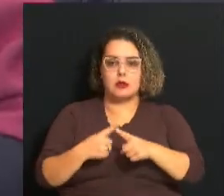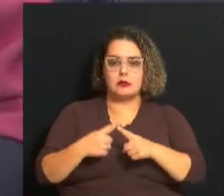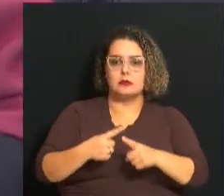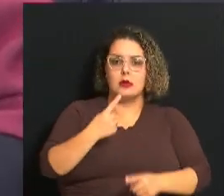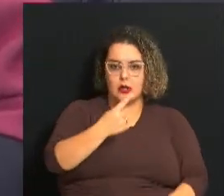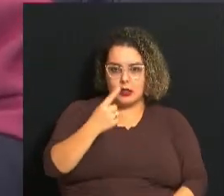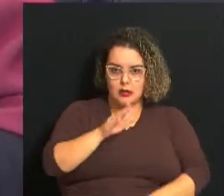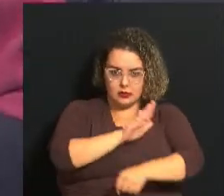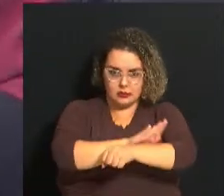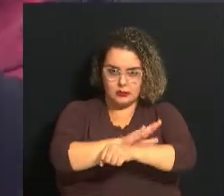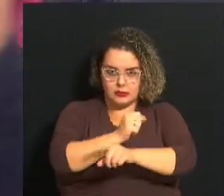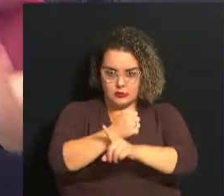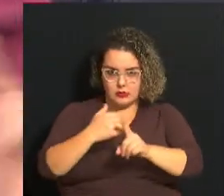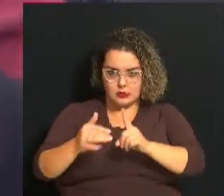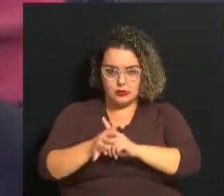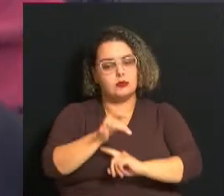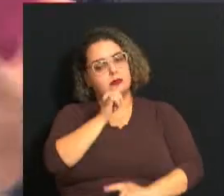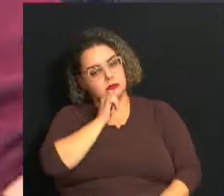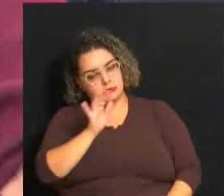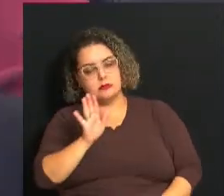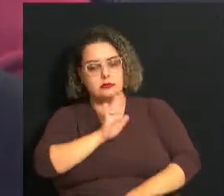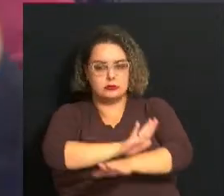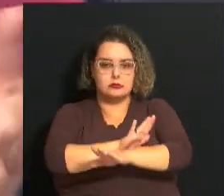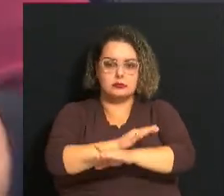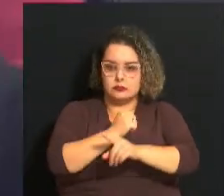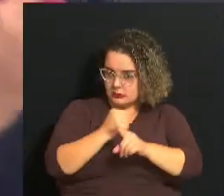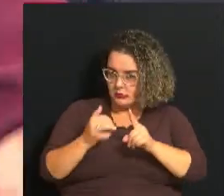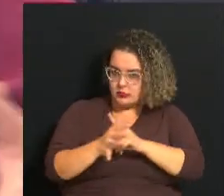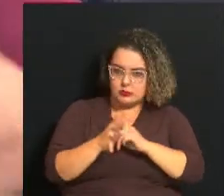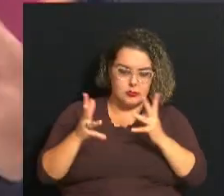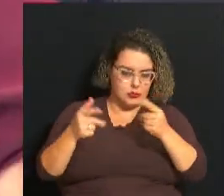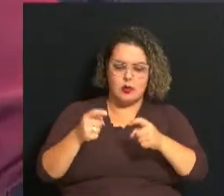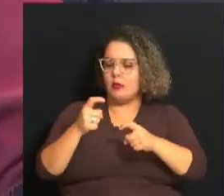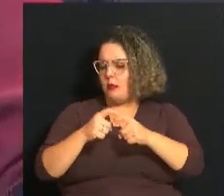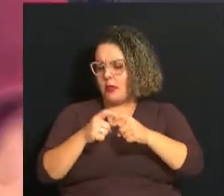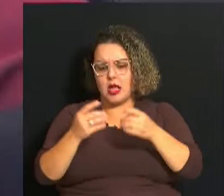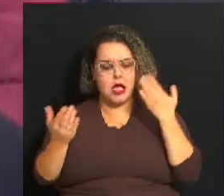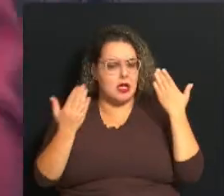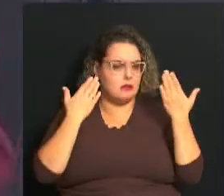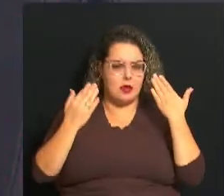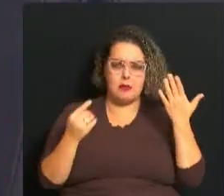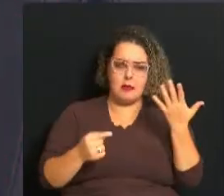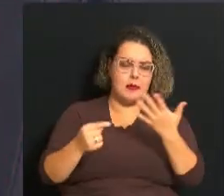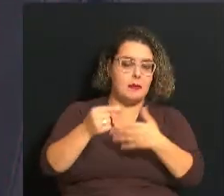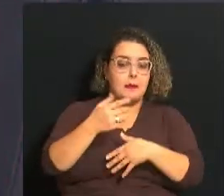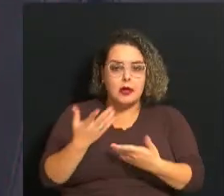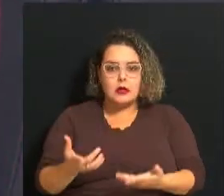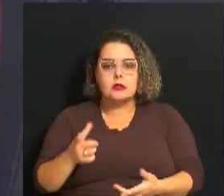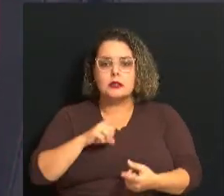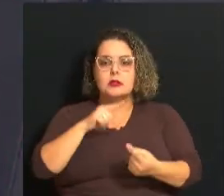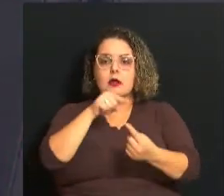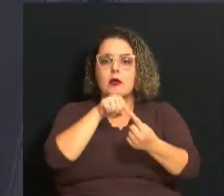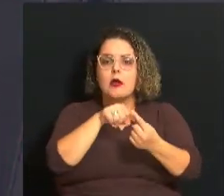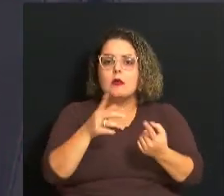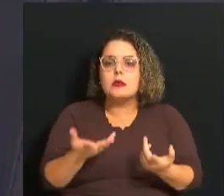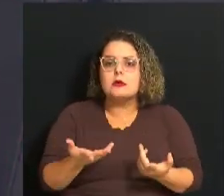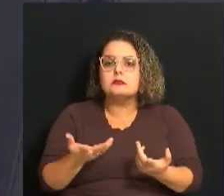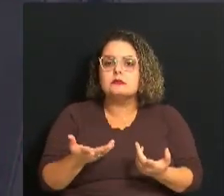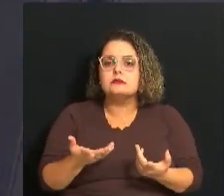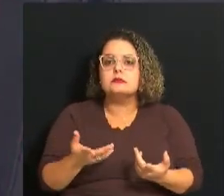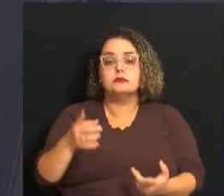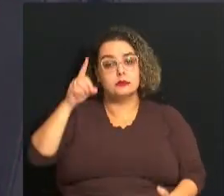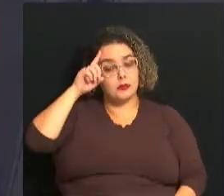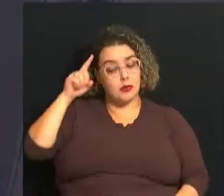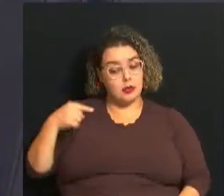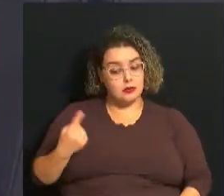assistente social dando exemplos do assistente social mas isso vale para todos os médicos psicólogos etc tem uma meta para atingir por